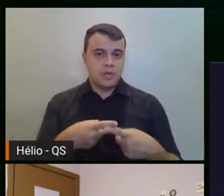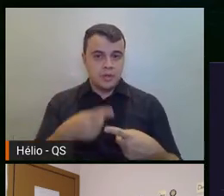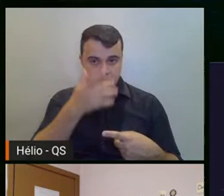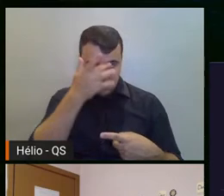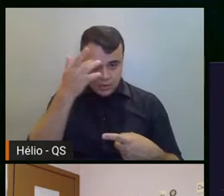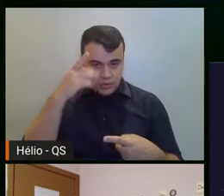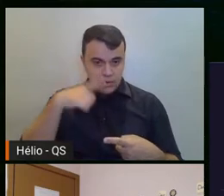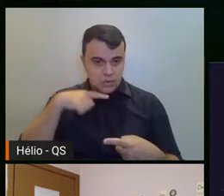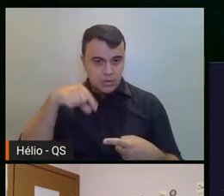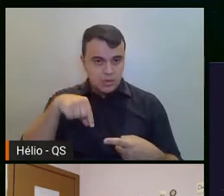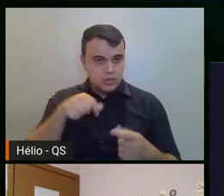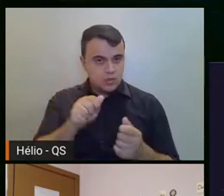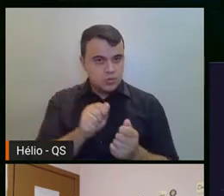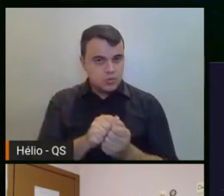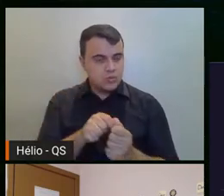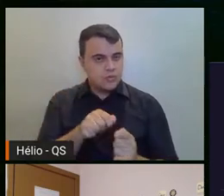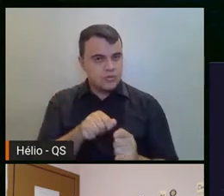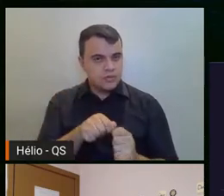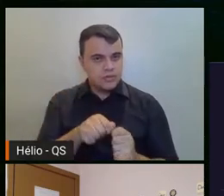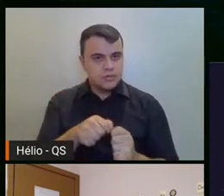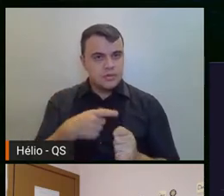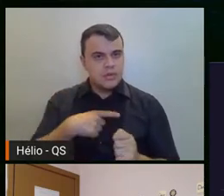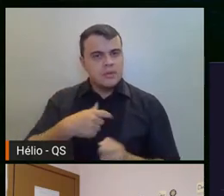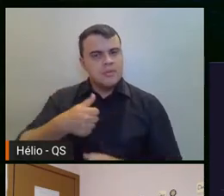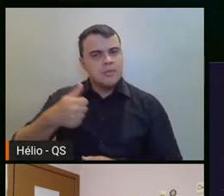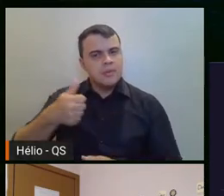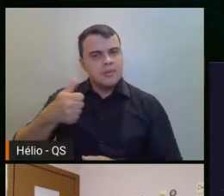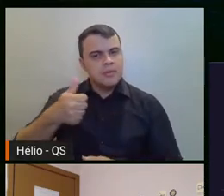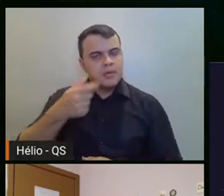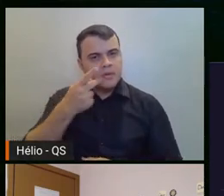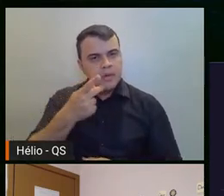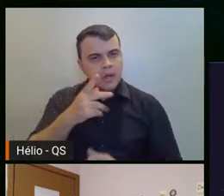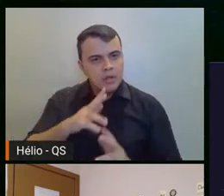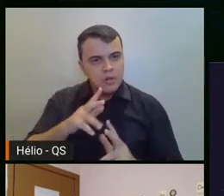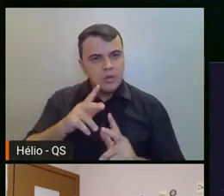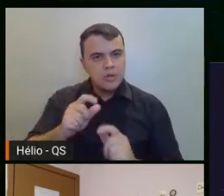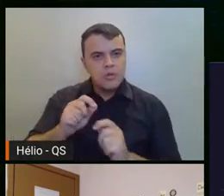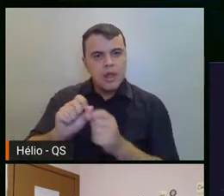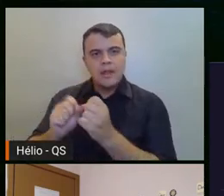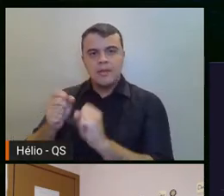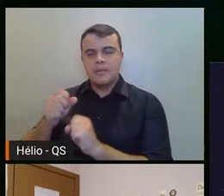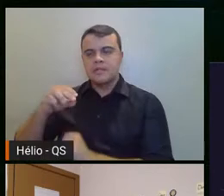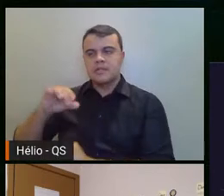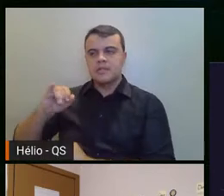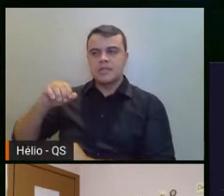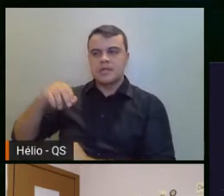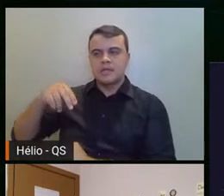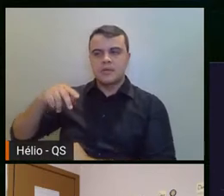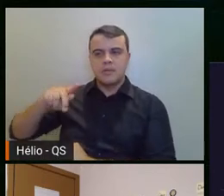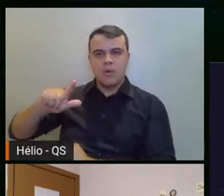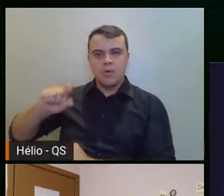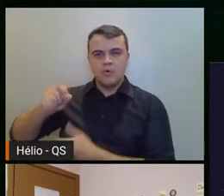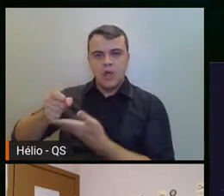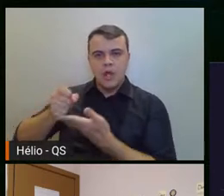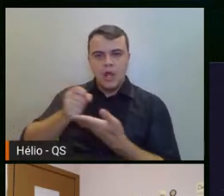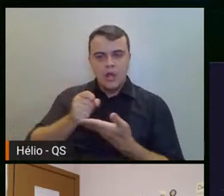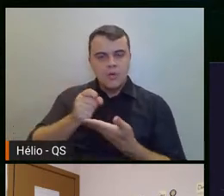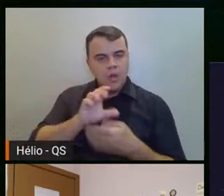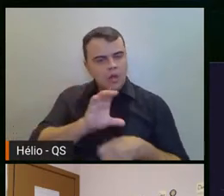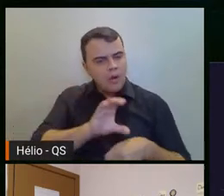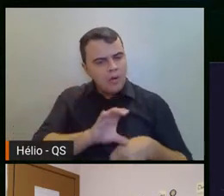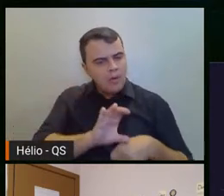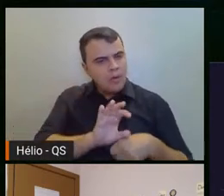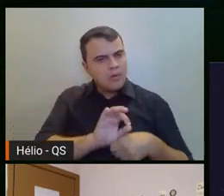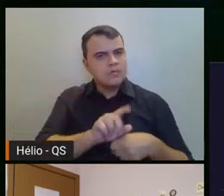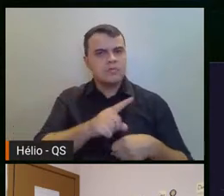que estão aqui produzindo esse conteúdo né Então primeiramente um abraço para o pessoal da impulso né que ajudou a gente aí a trazer né